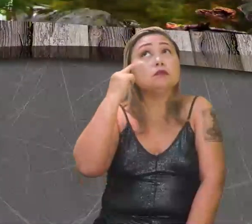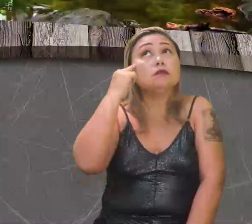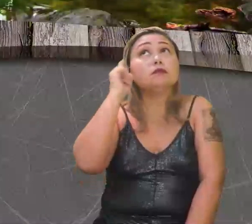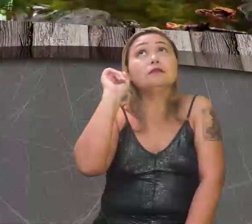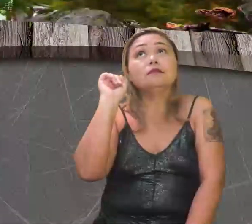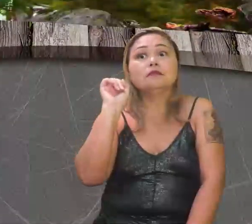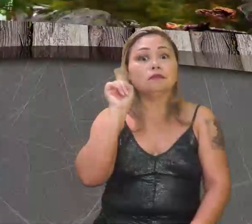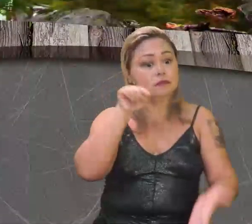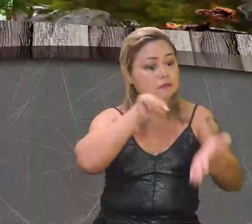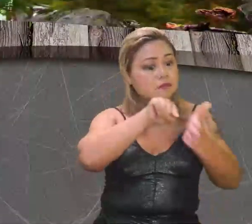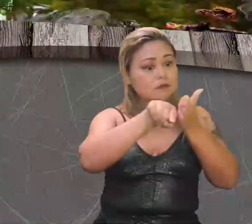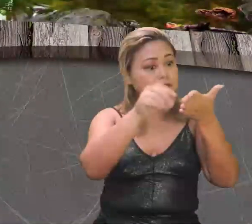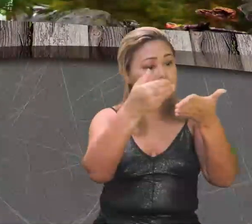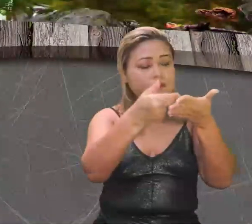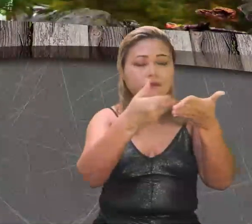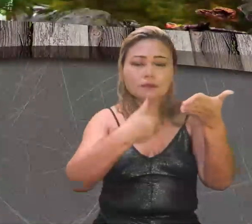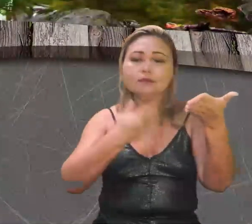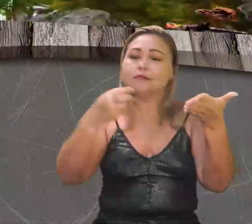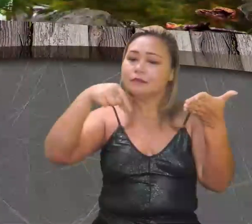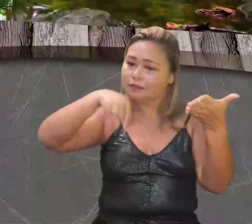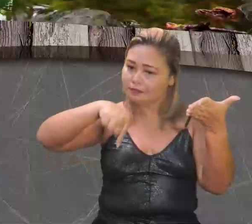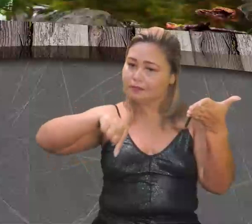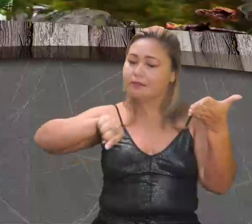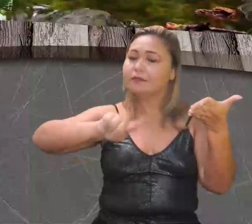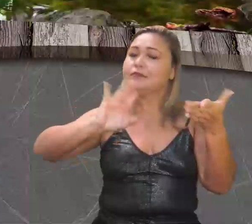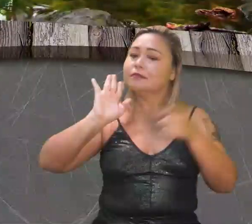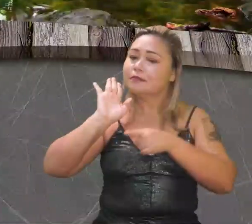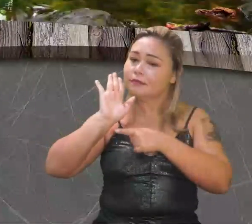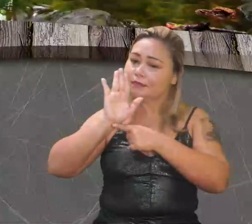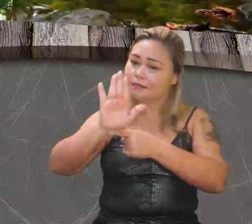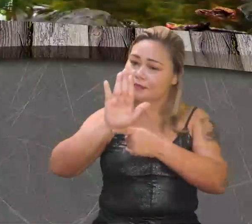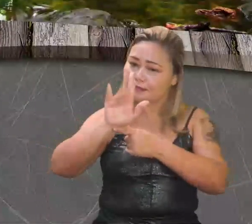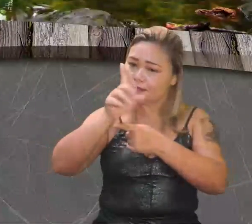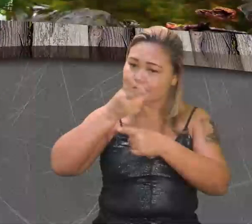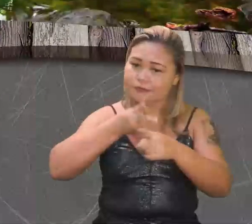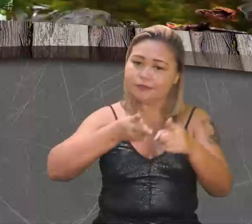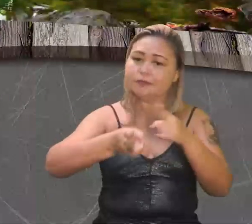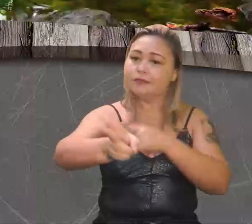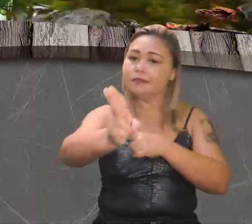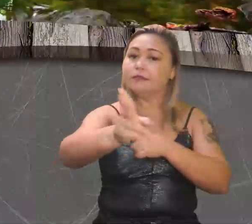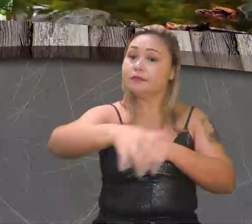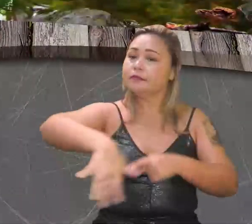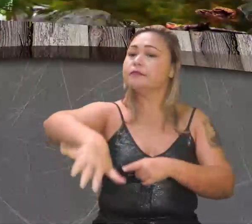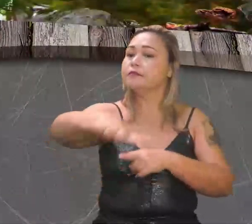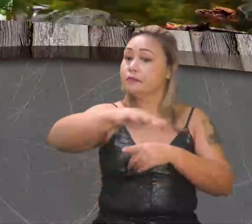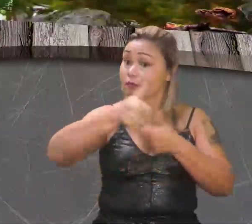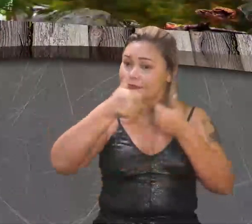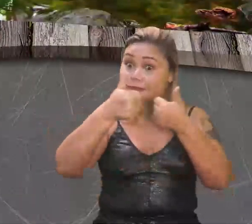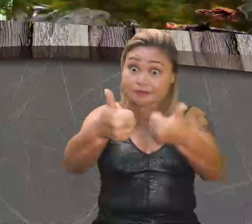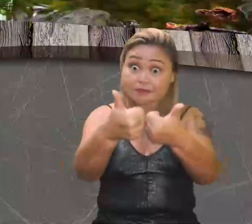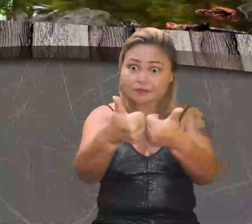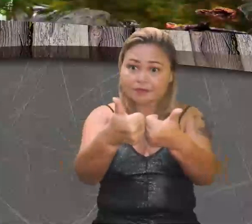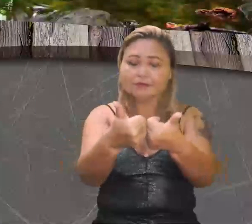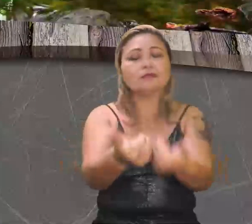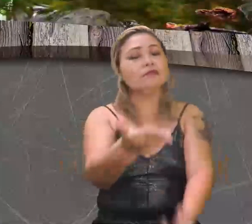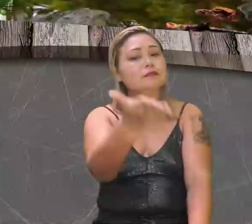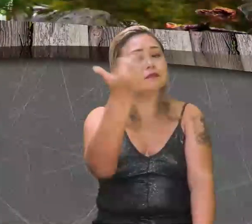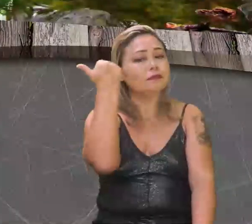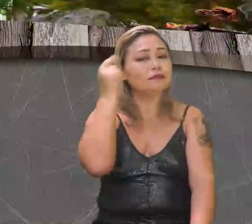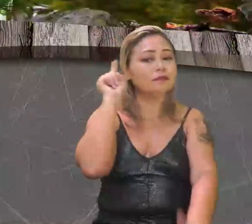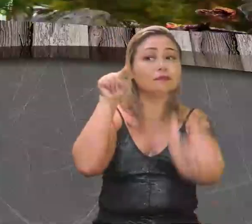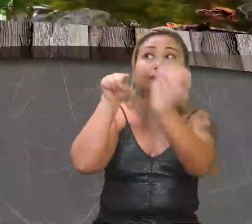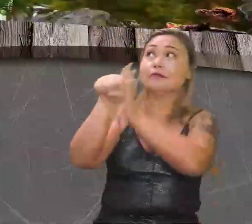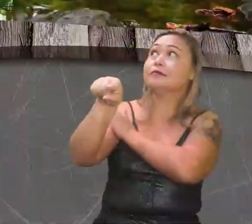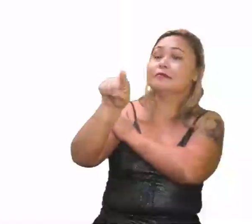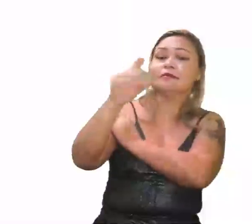alguma questão, estamos aqui para ajudá-los sempre, galera, sempre, tá bom? Vamos então lá para a nossa